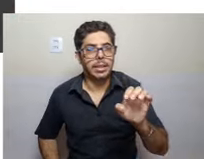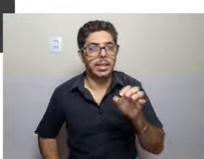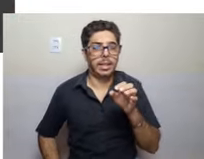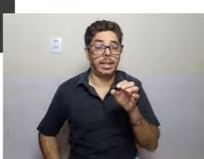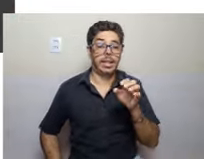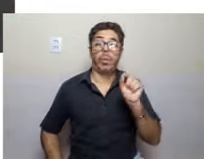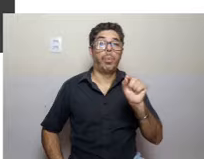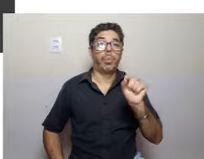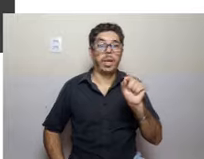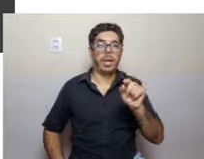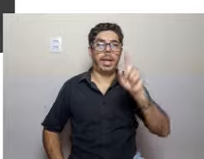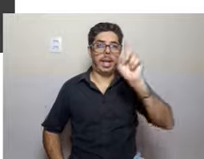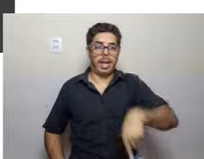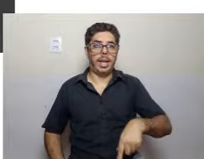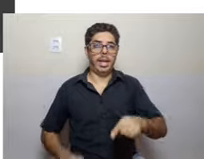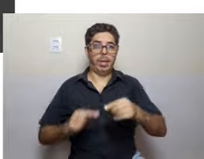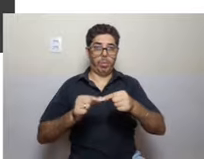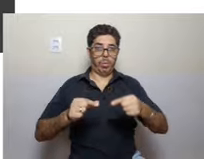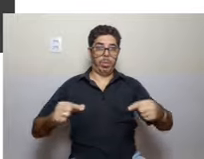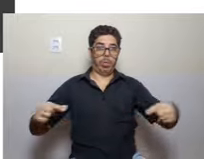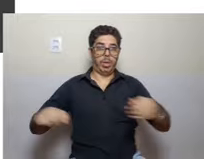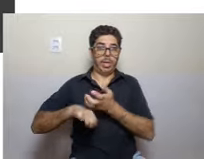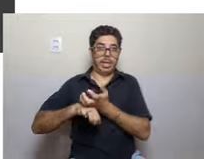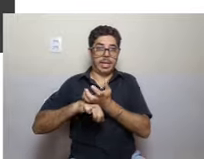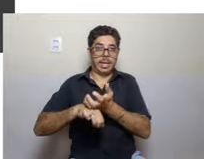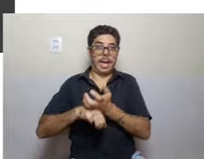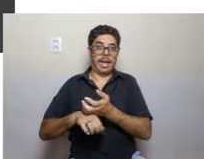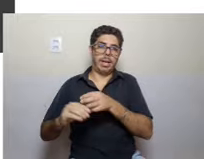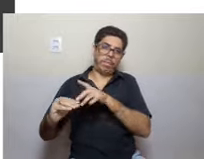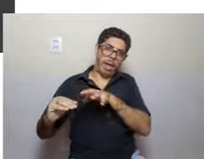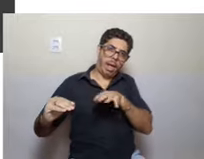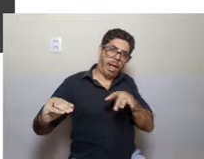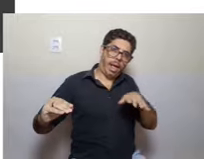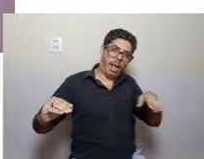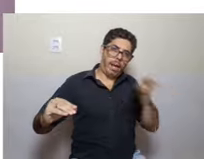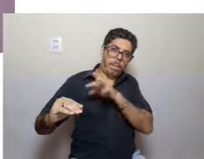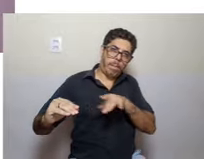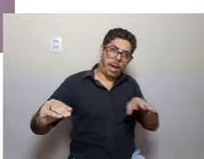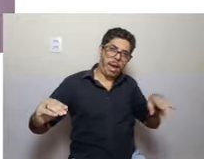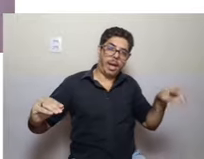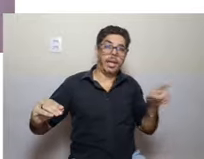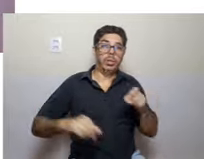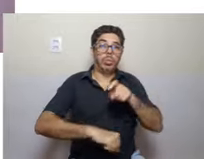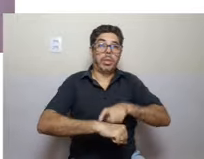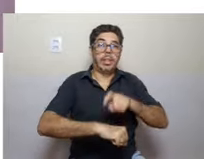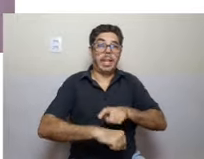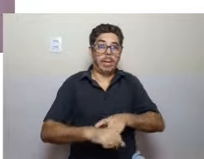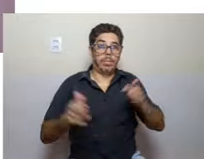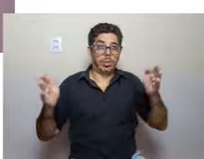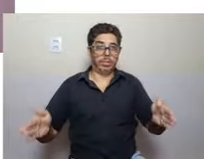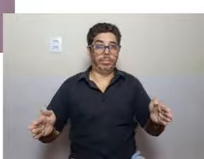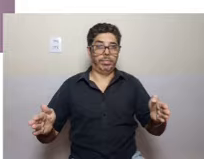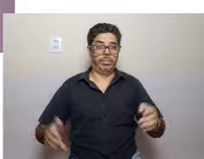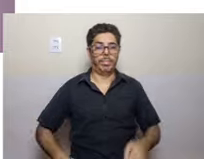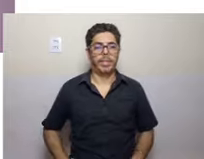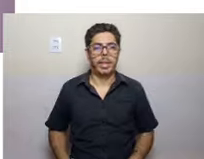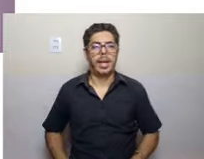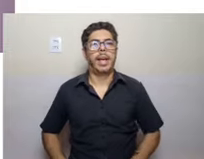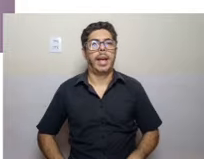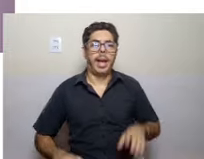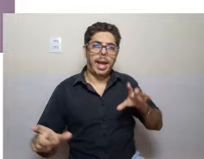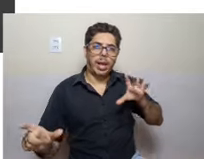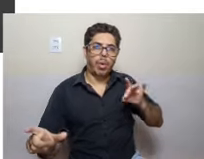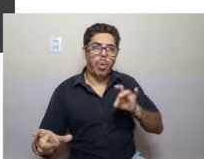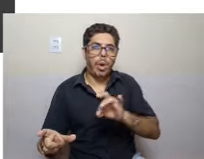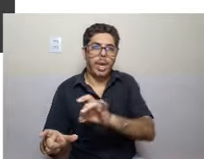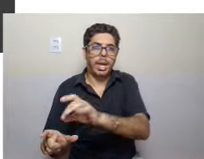que passa por uma seção transversal de um fio condutor num certo intervalo de tempo. Assim, a corrente elétrica pode ser definida